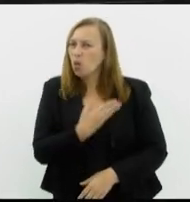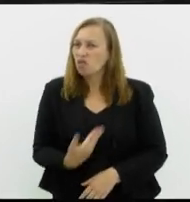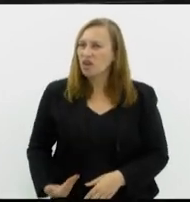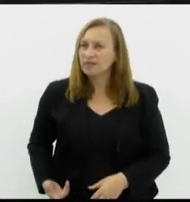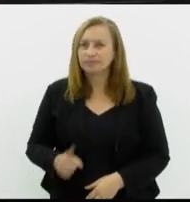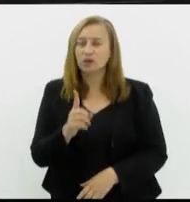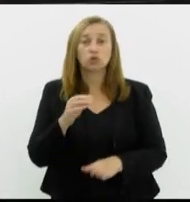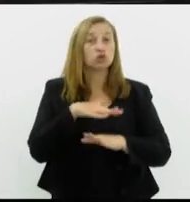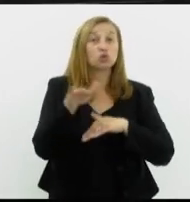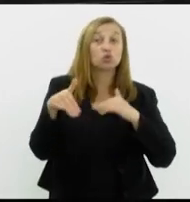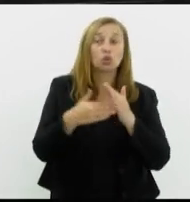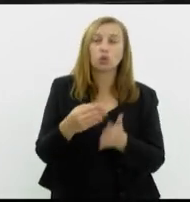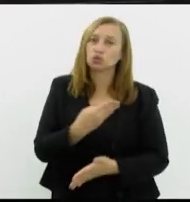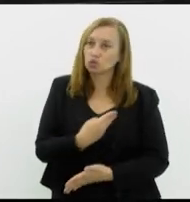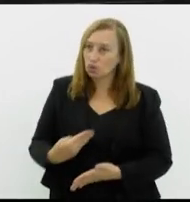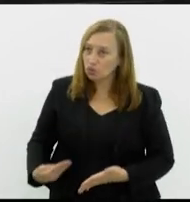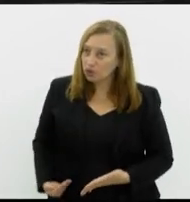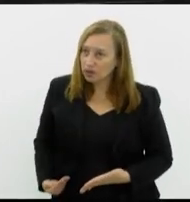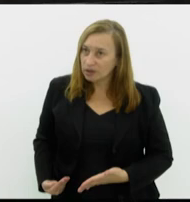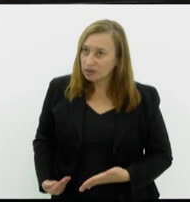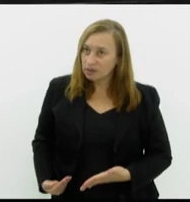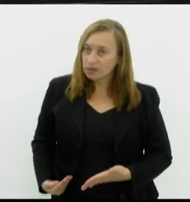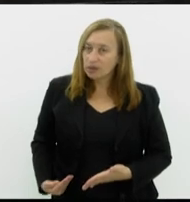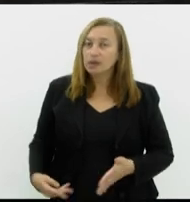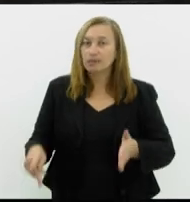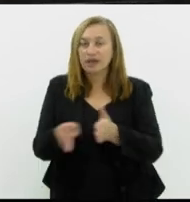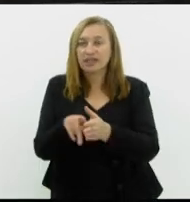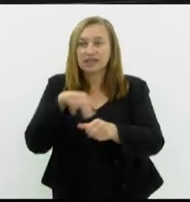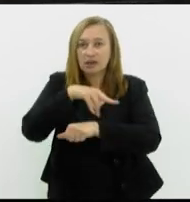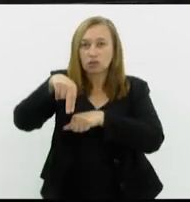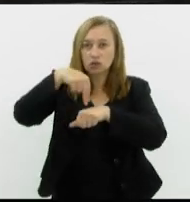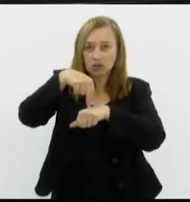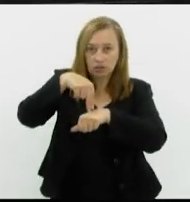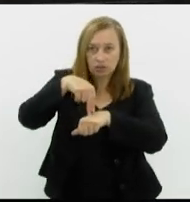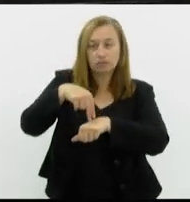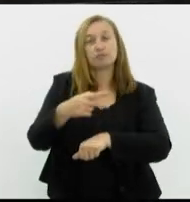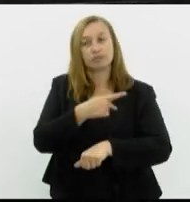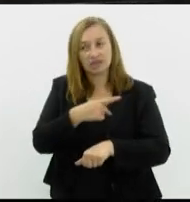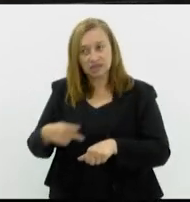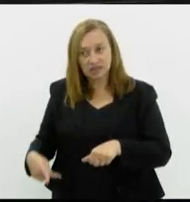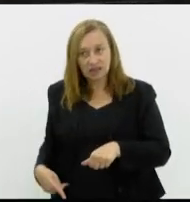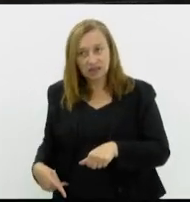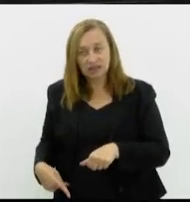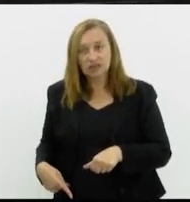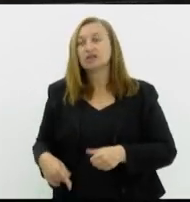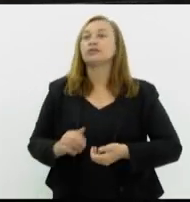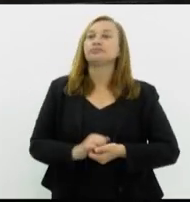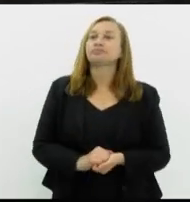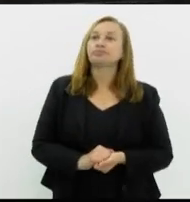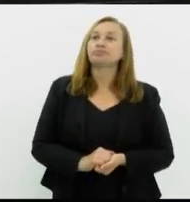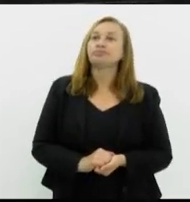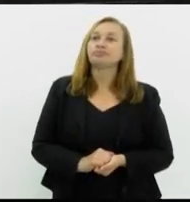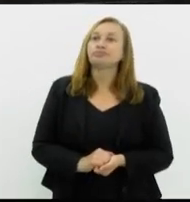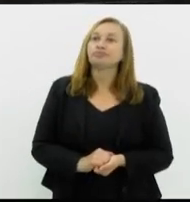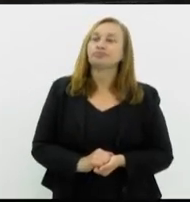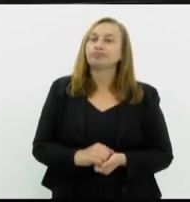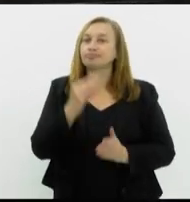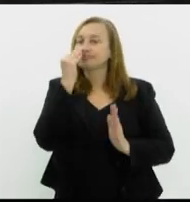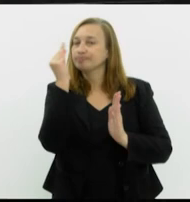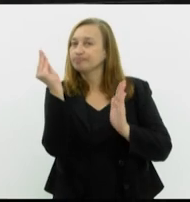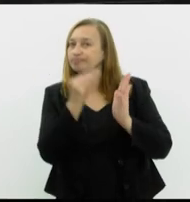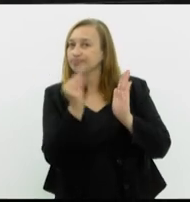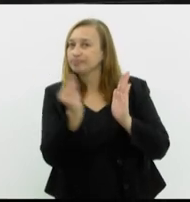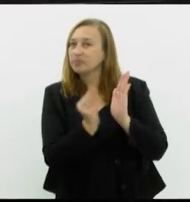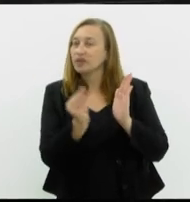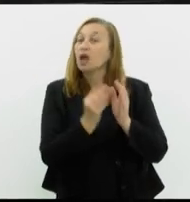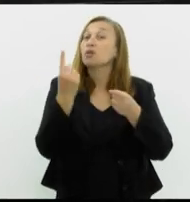estou falando de todos os governos da União, todos. Essa carta vem sendo aviltada,